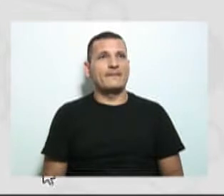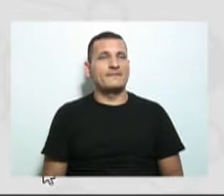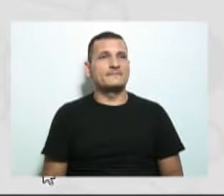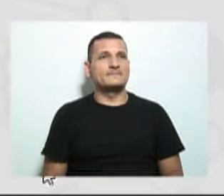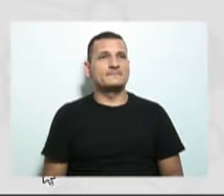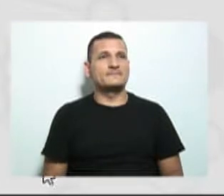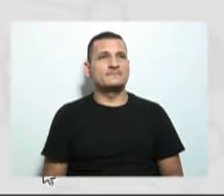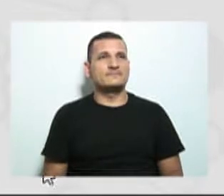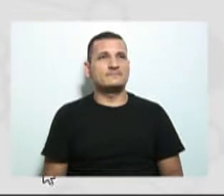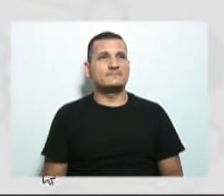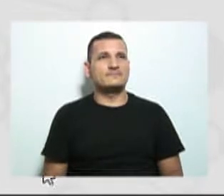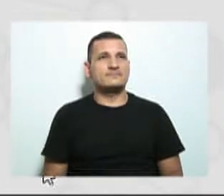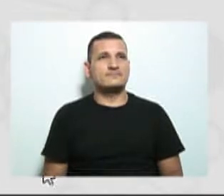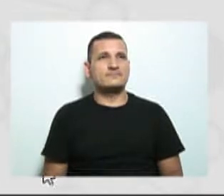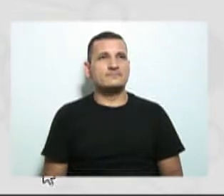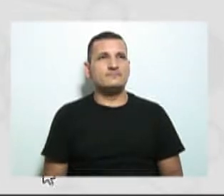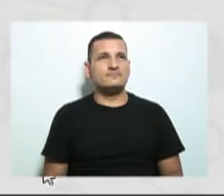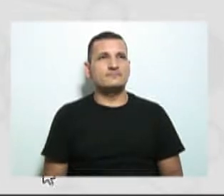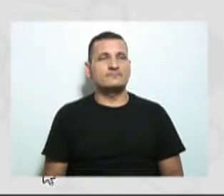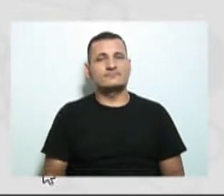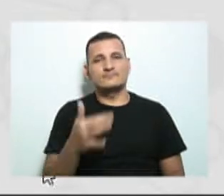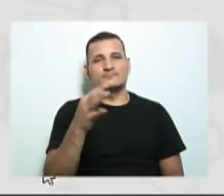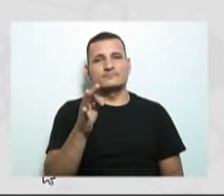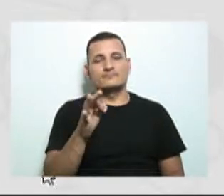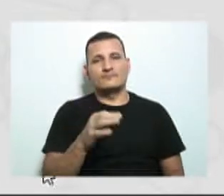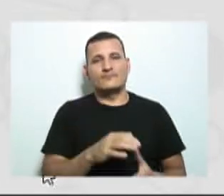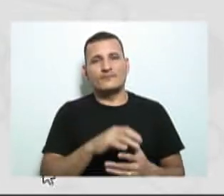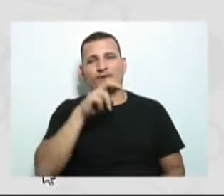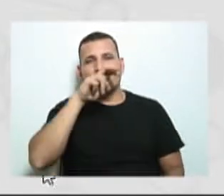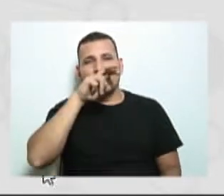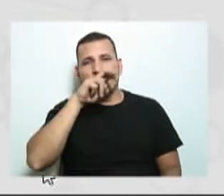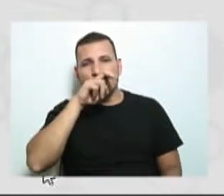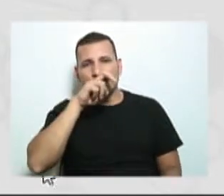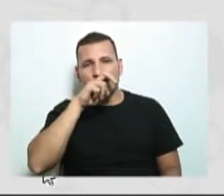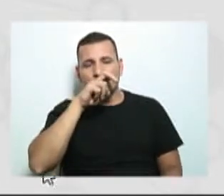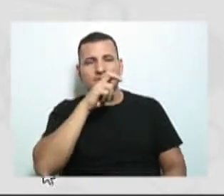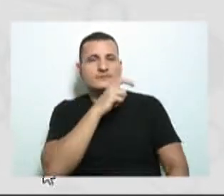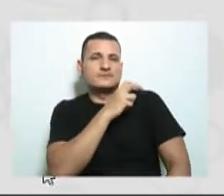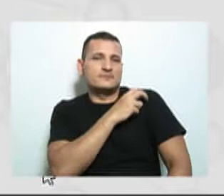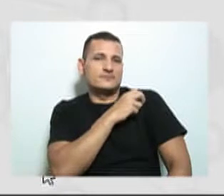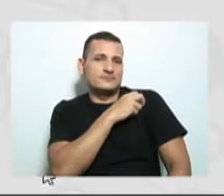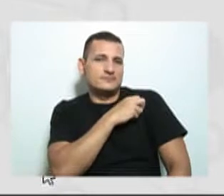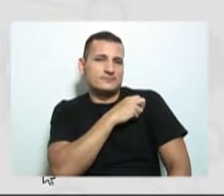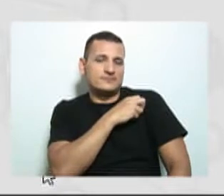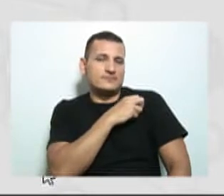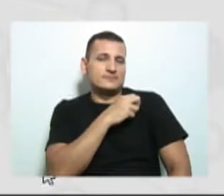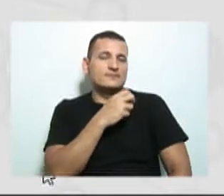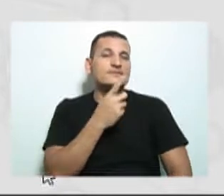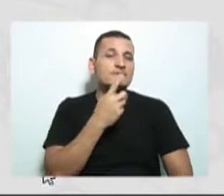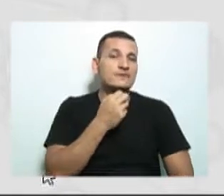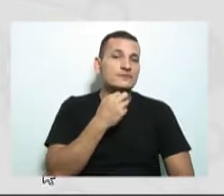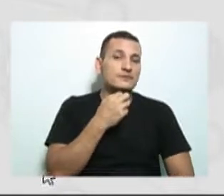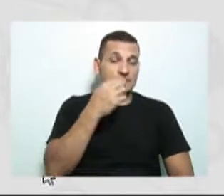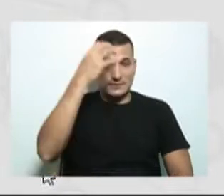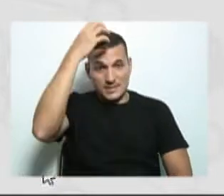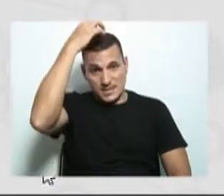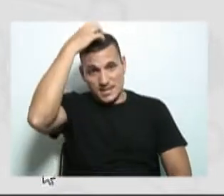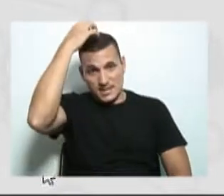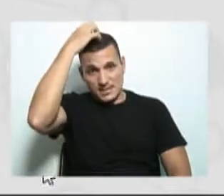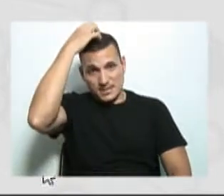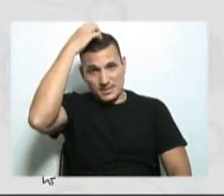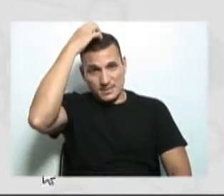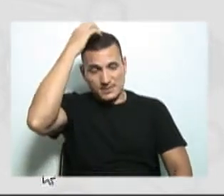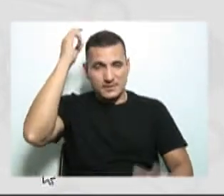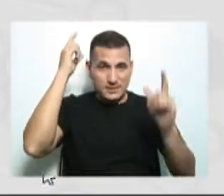Cadê? Décima. O rato roeu a roupa vermelha e rara do rei de Roma. Quantos R's tem isso?